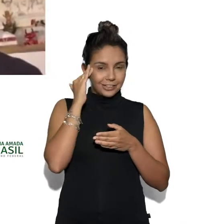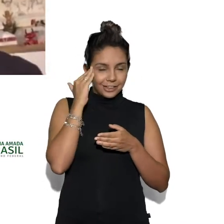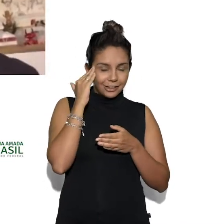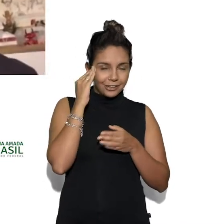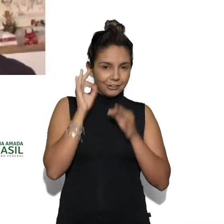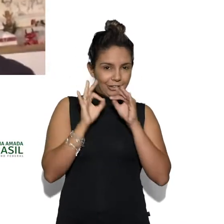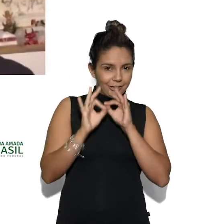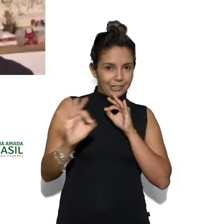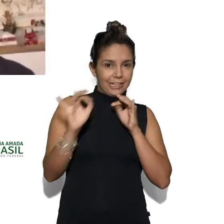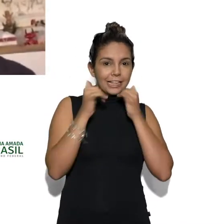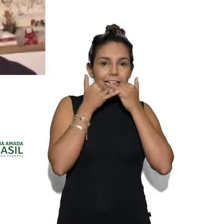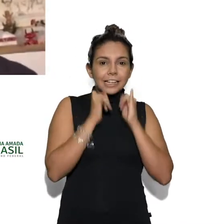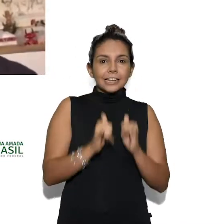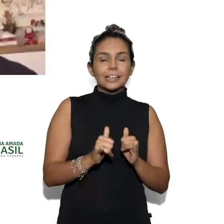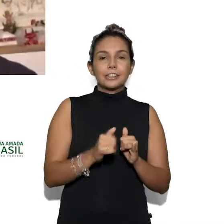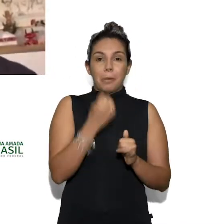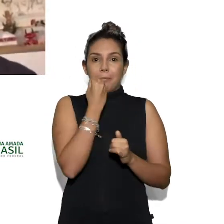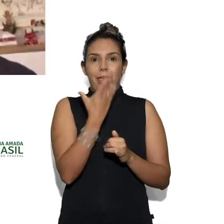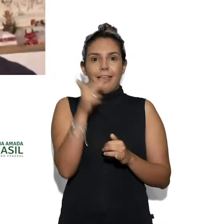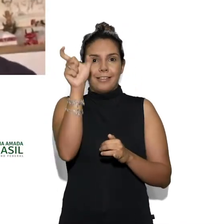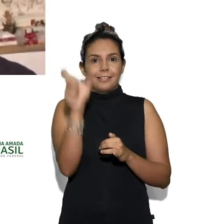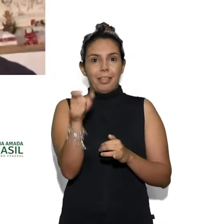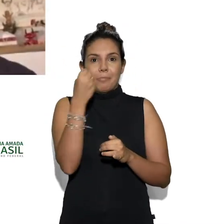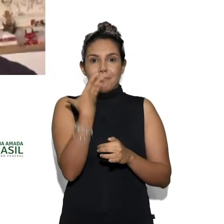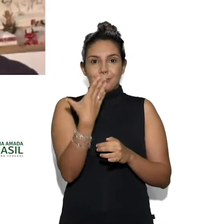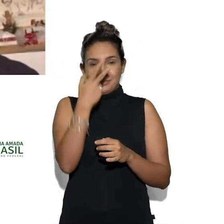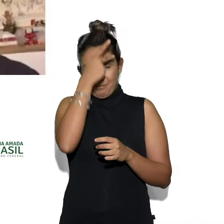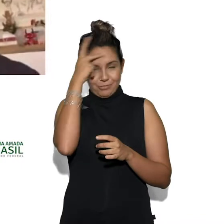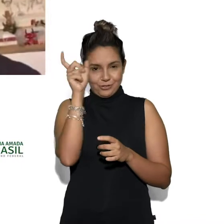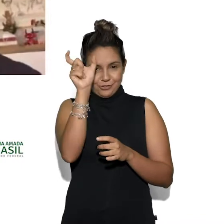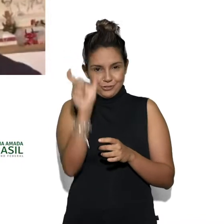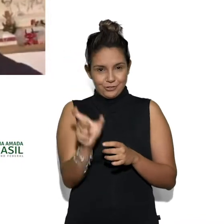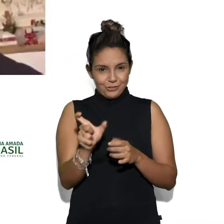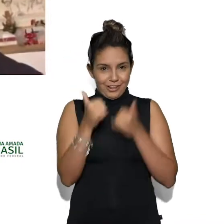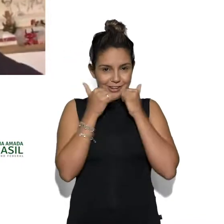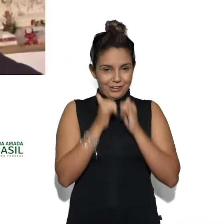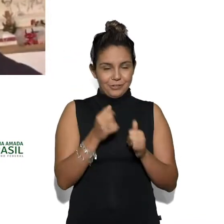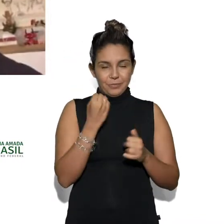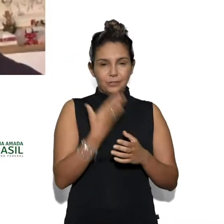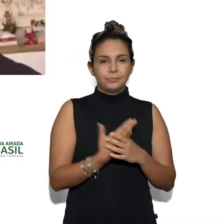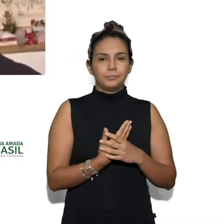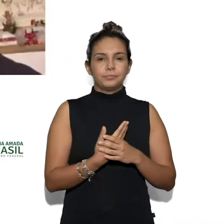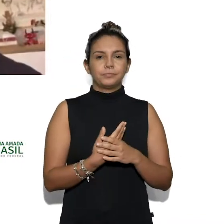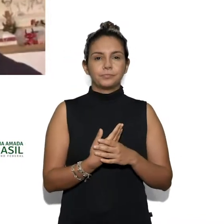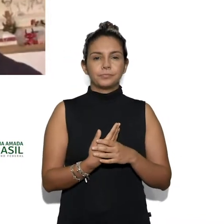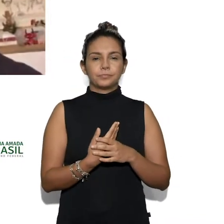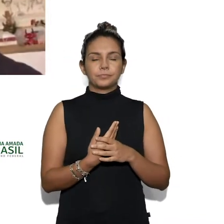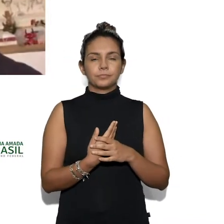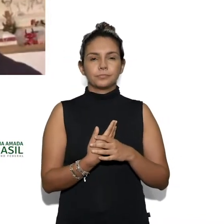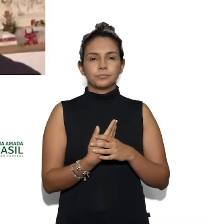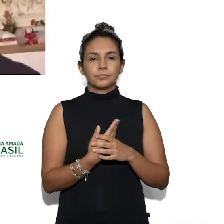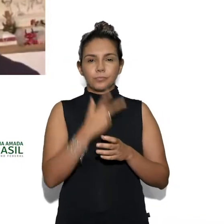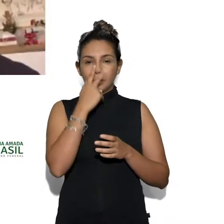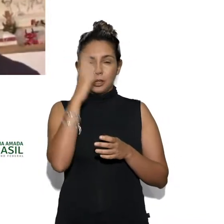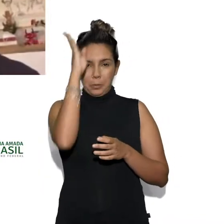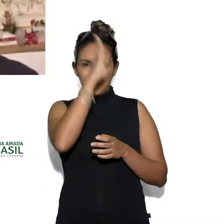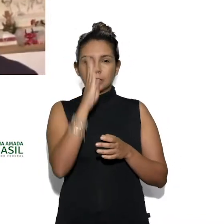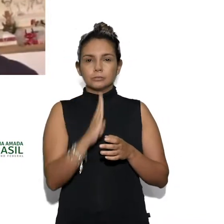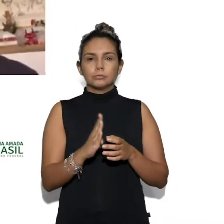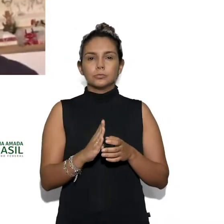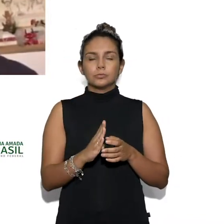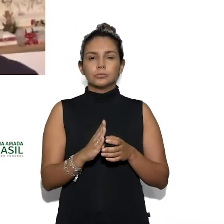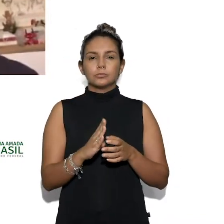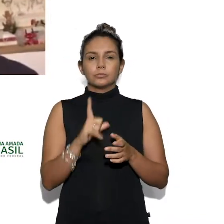a energia benigna do Sérgio Abranches, assim. Eu acho muito, sabe, que o Brasil, afinal,